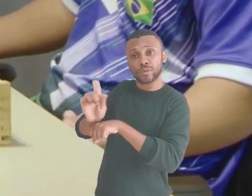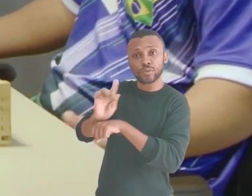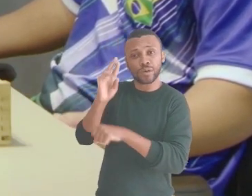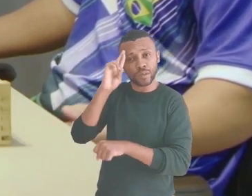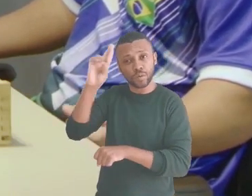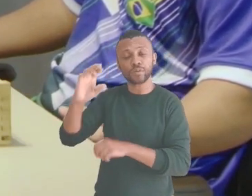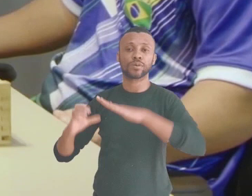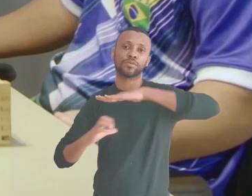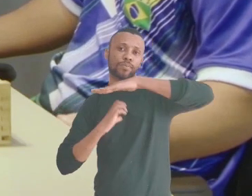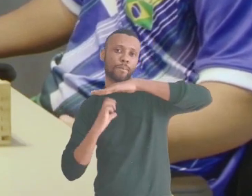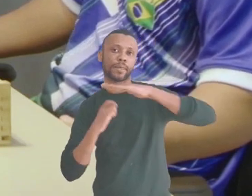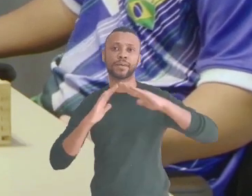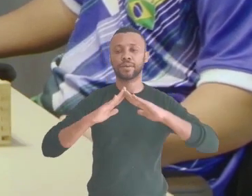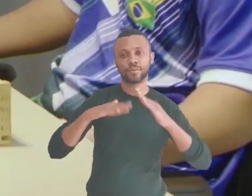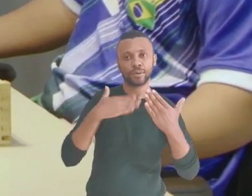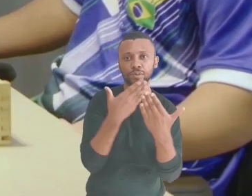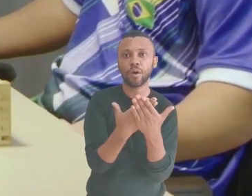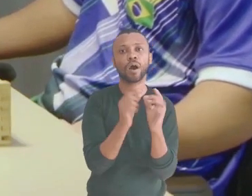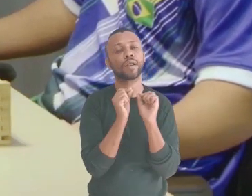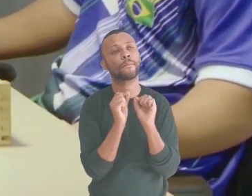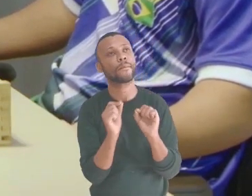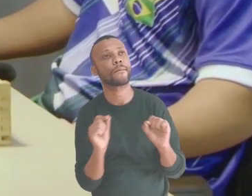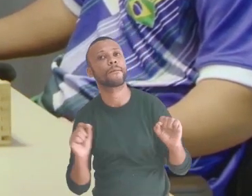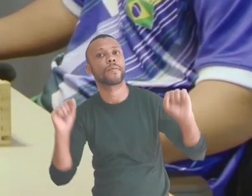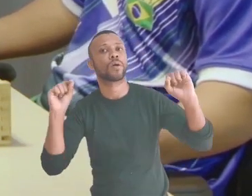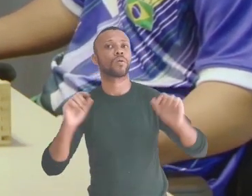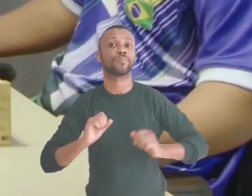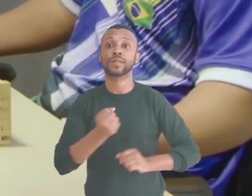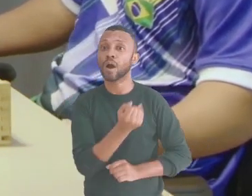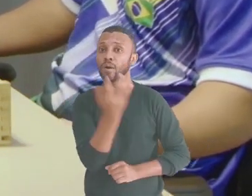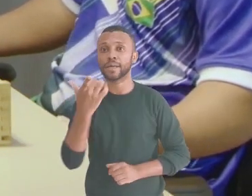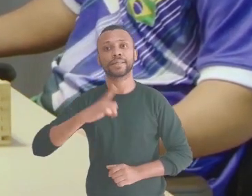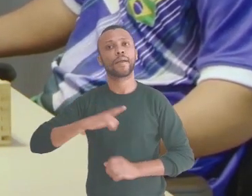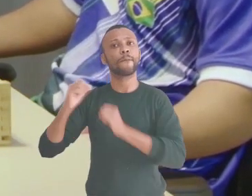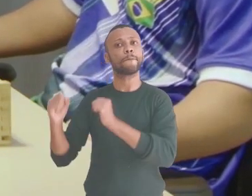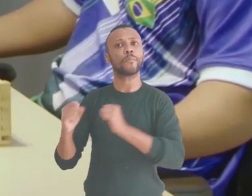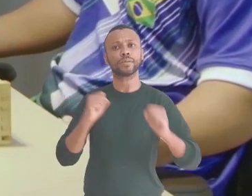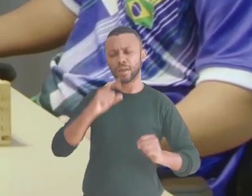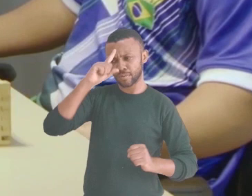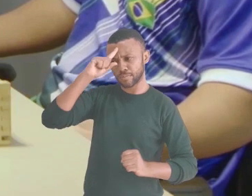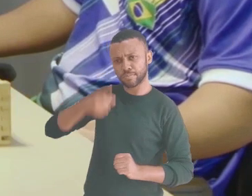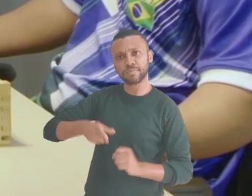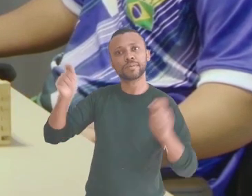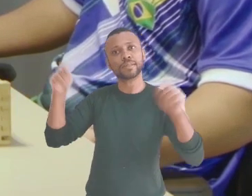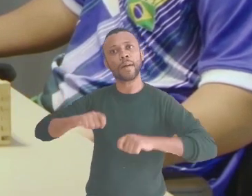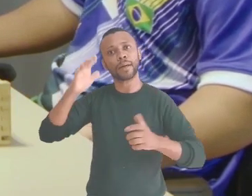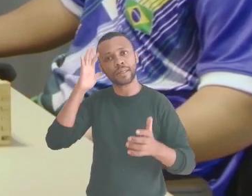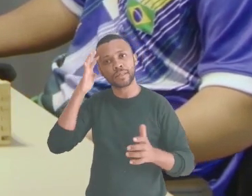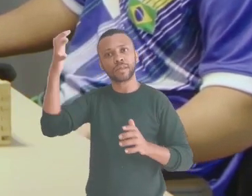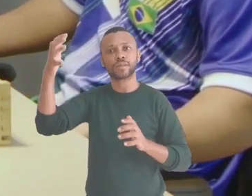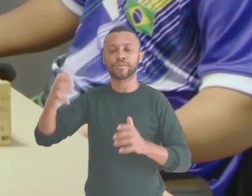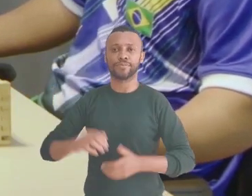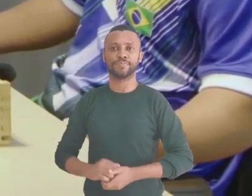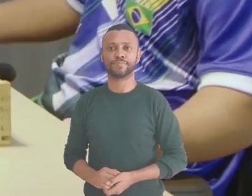alguém que é gestor de uma escola, alguém que tem poder de mando, que pode tomar uma decisão.